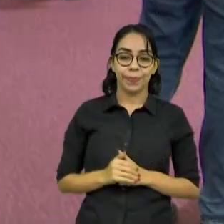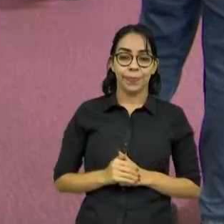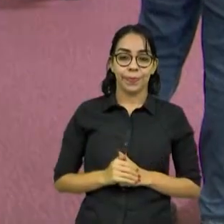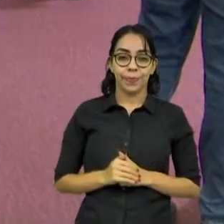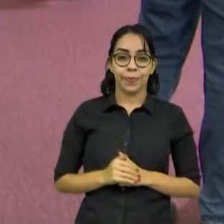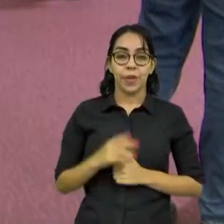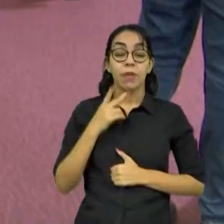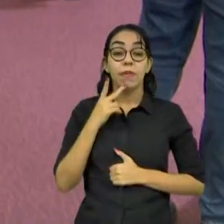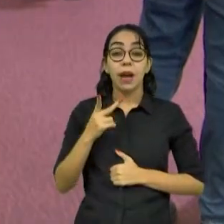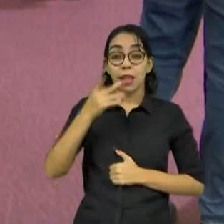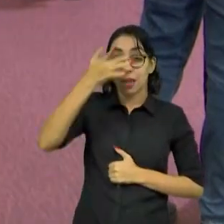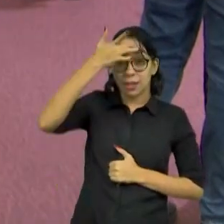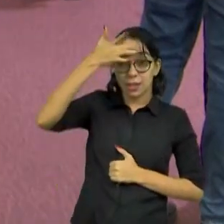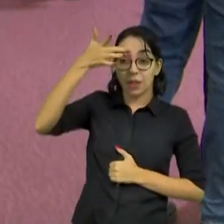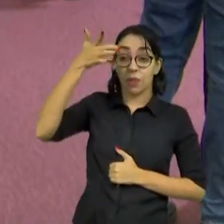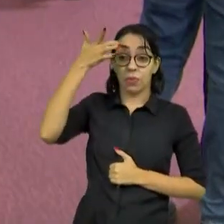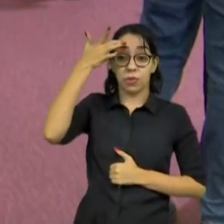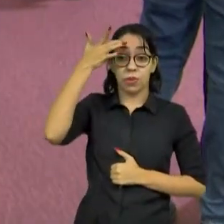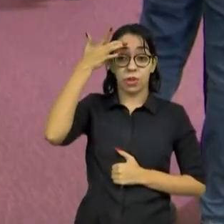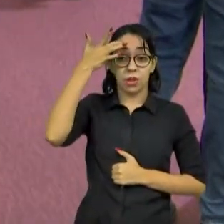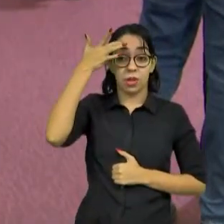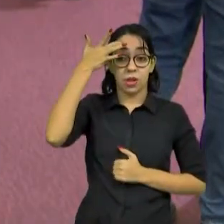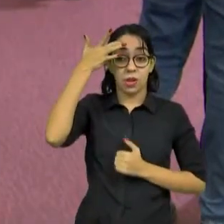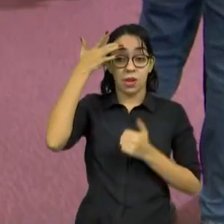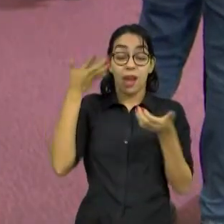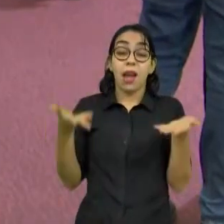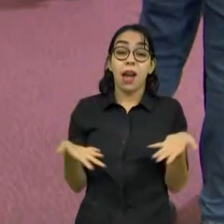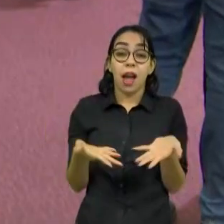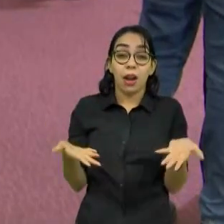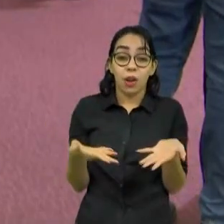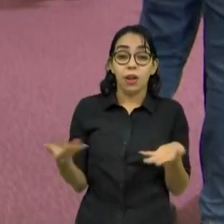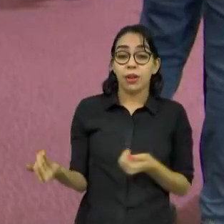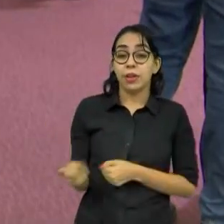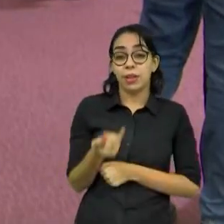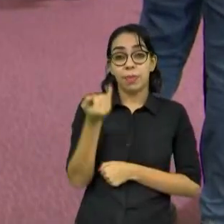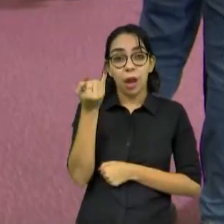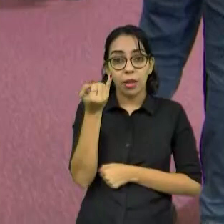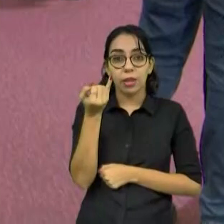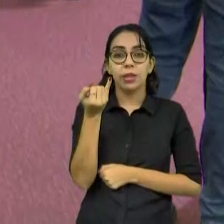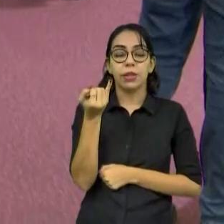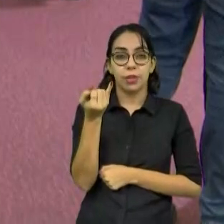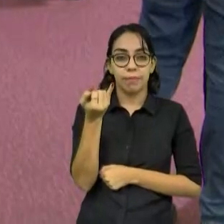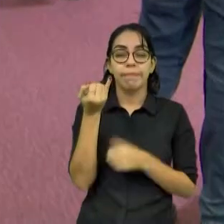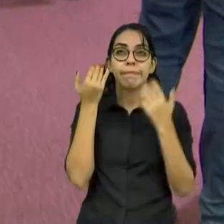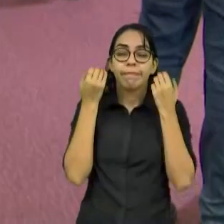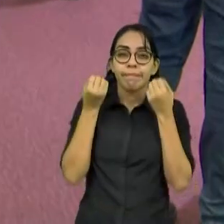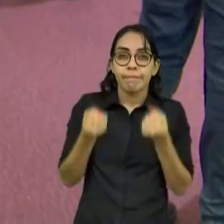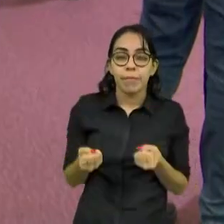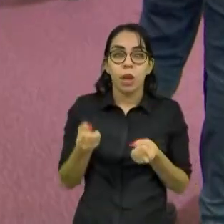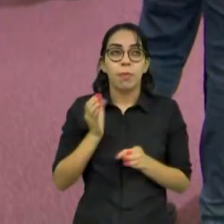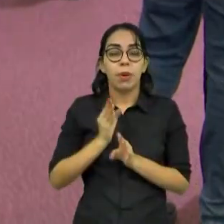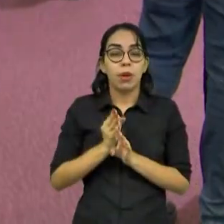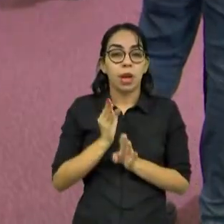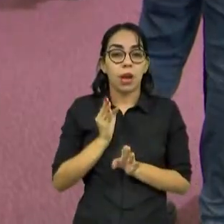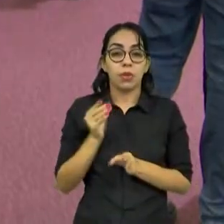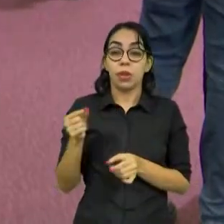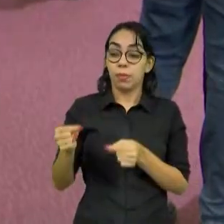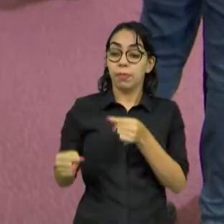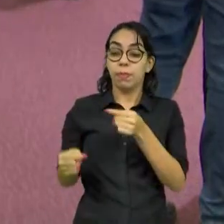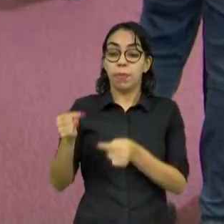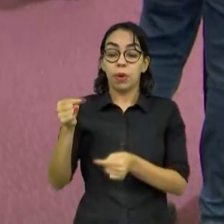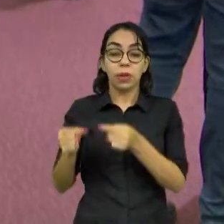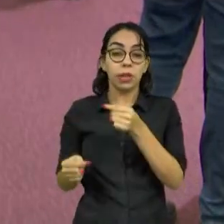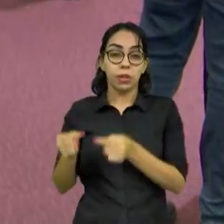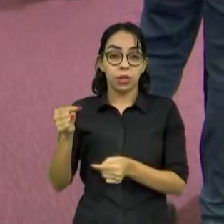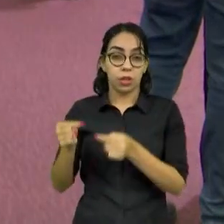saúde mental nesse momento, né, se torna importantíssimo. Diante de uma política, né, que vem sendo